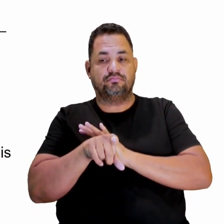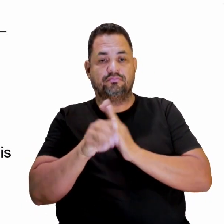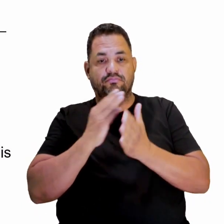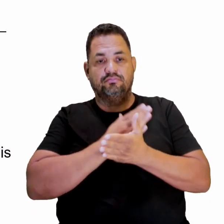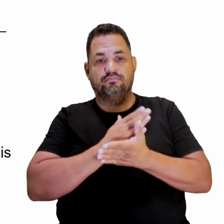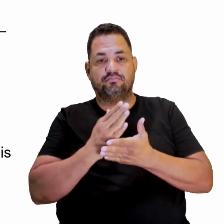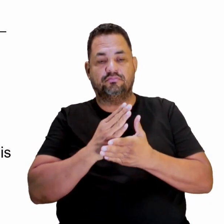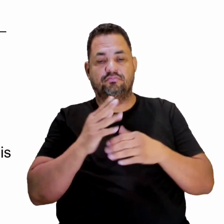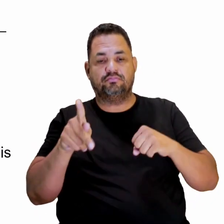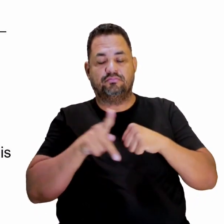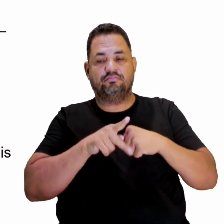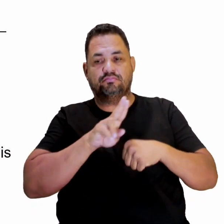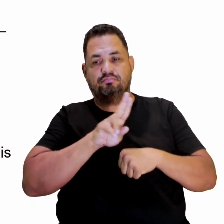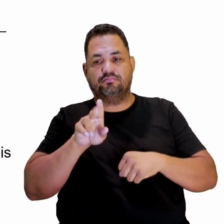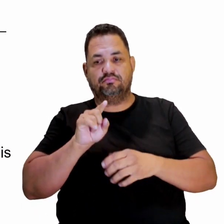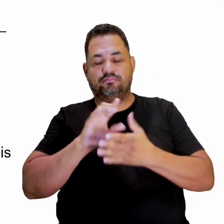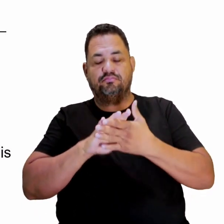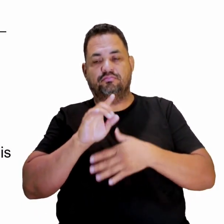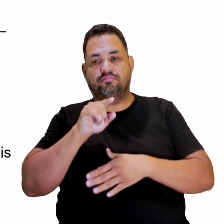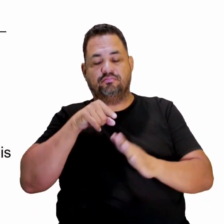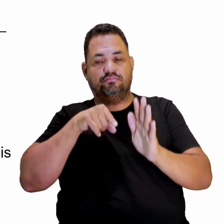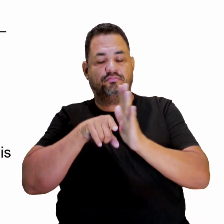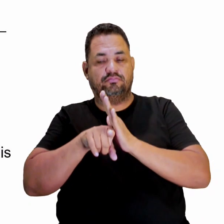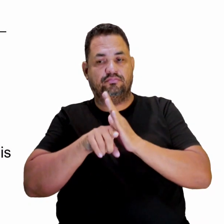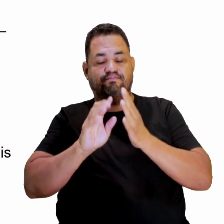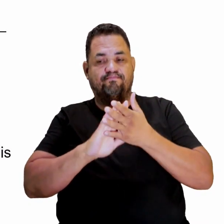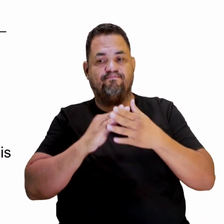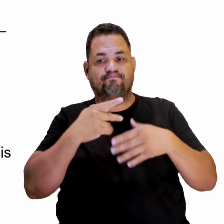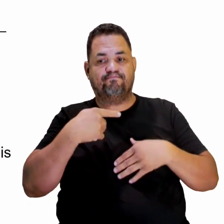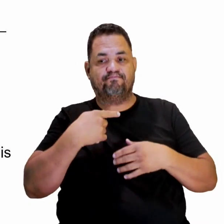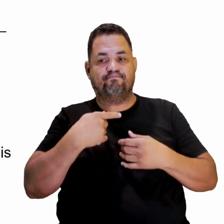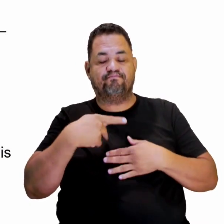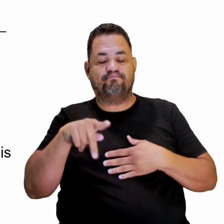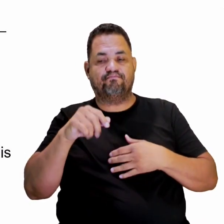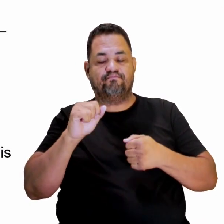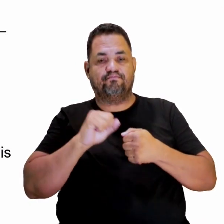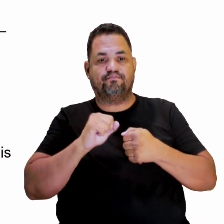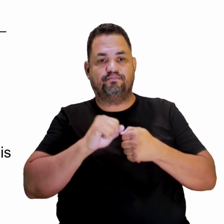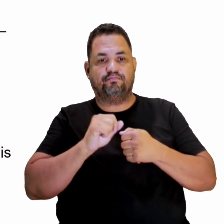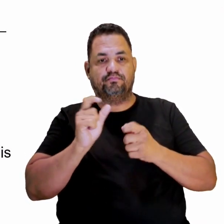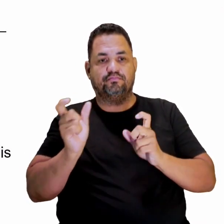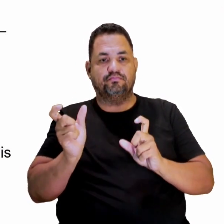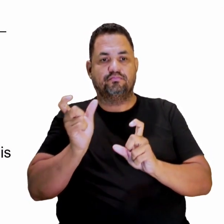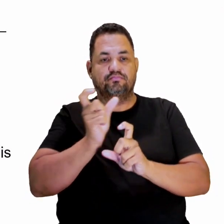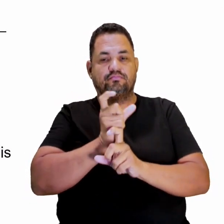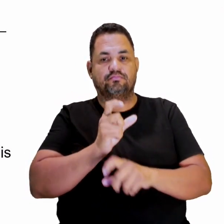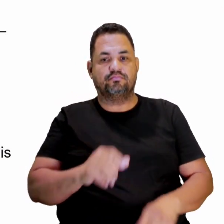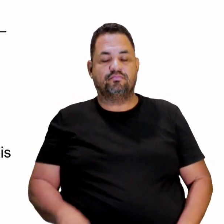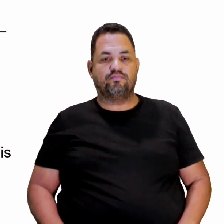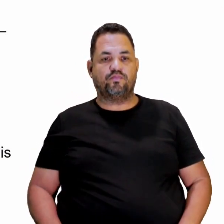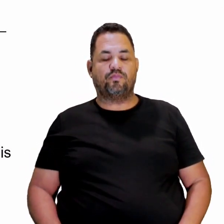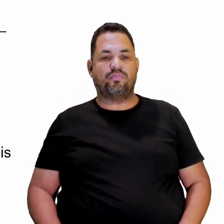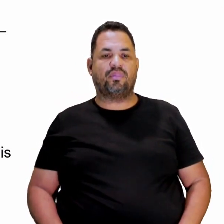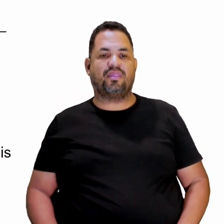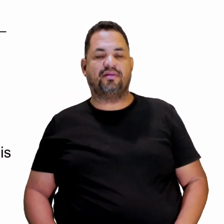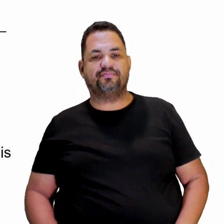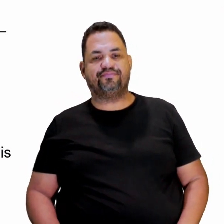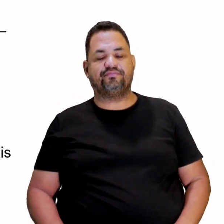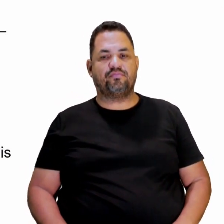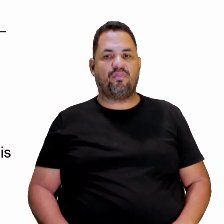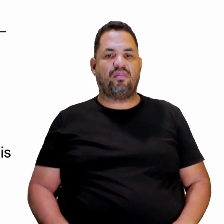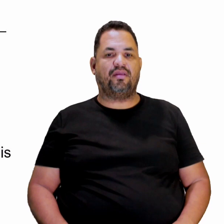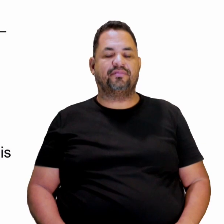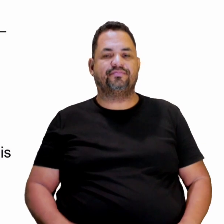começa com o pronome interrogativo, então você sabe que para fazer pergunta em inglês, o will vem na frente. Quando aparece o pronome interrogativo, ele